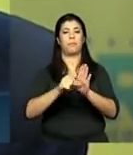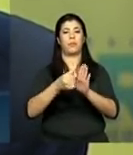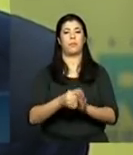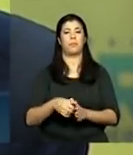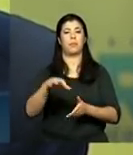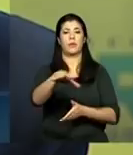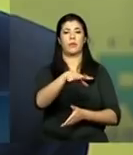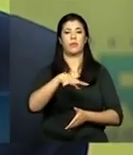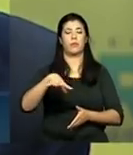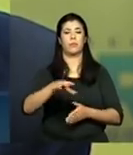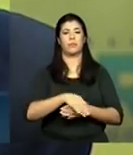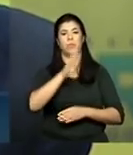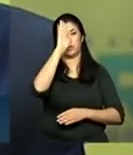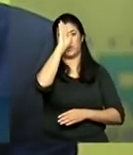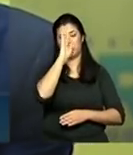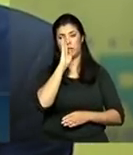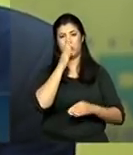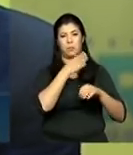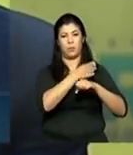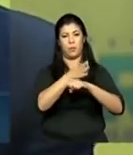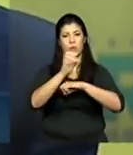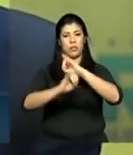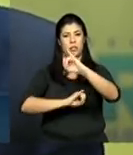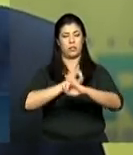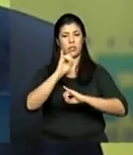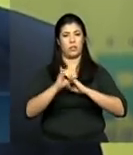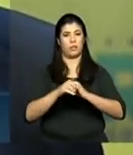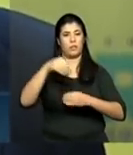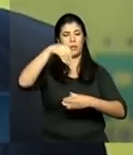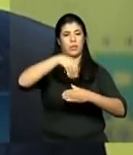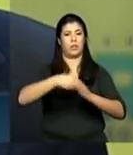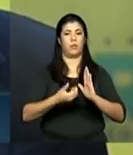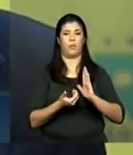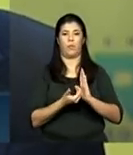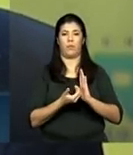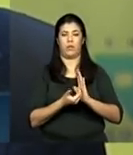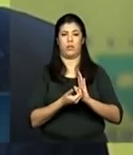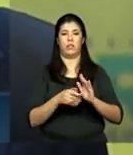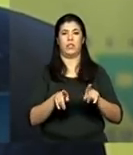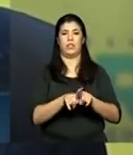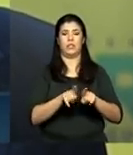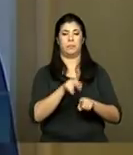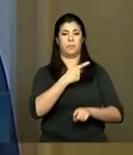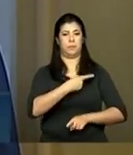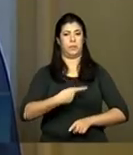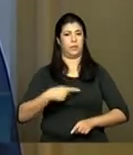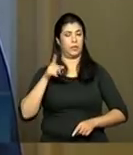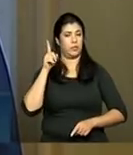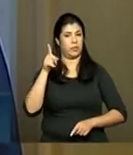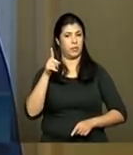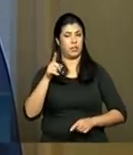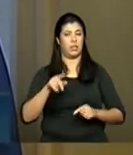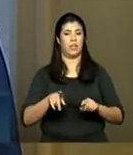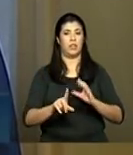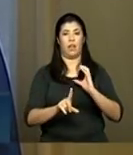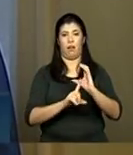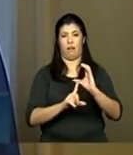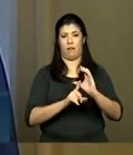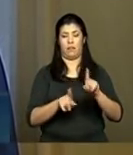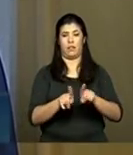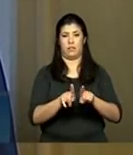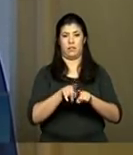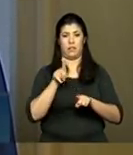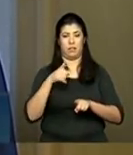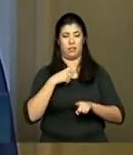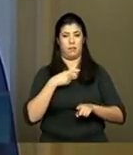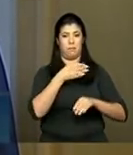acesso à internet do Brasil no âmbito do Poder Legislativo. Como presidente, Cid participou da Conferência Nacional